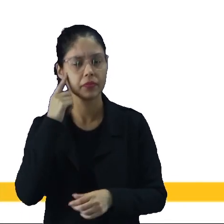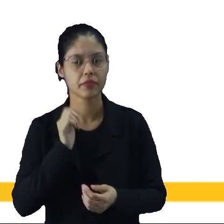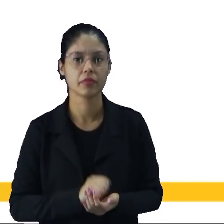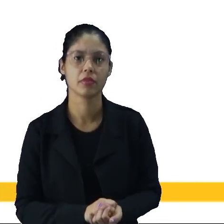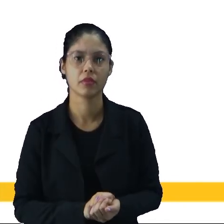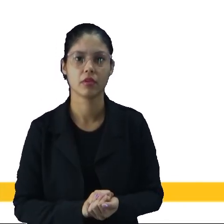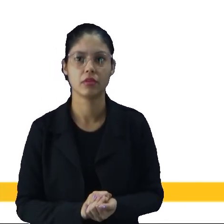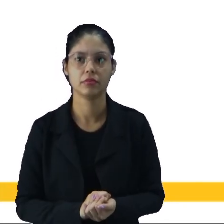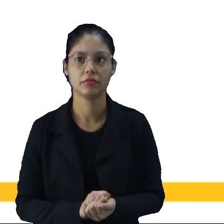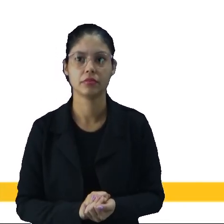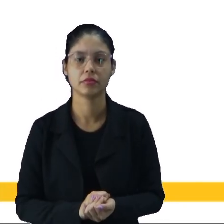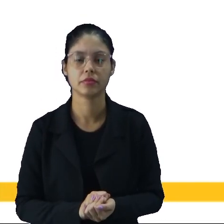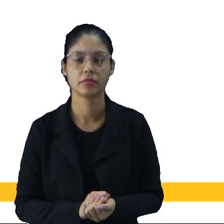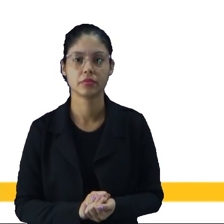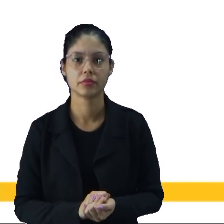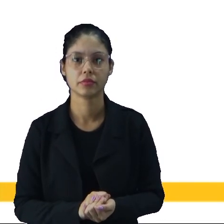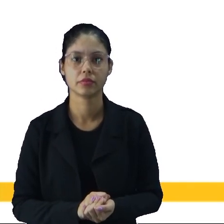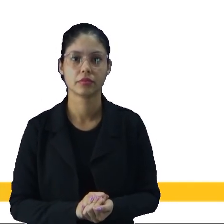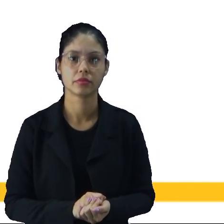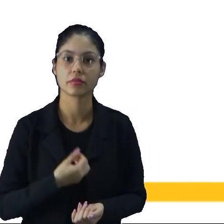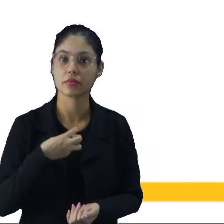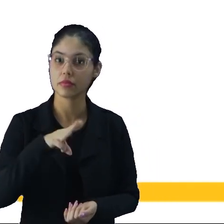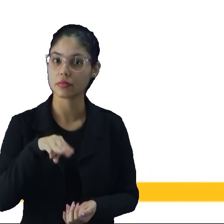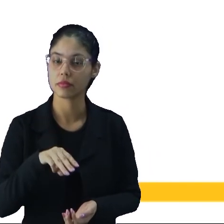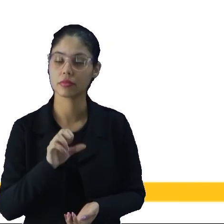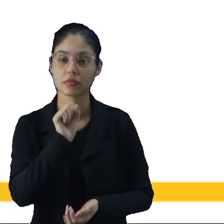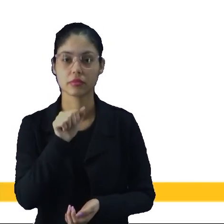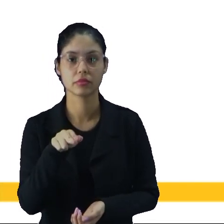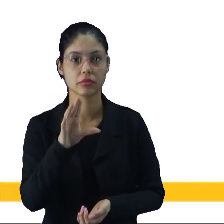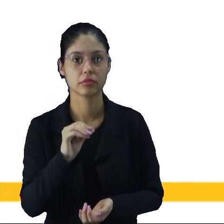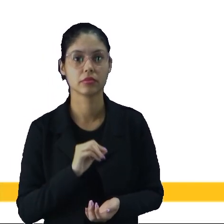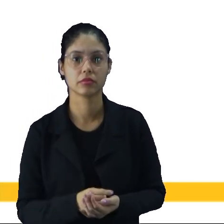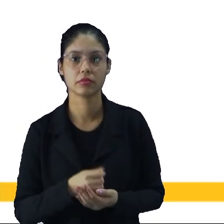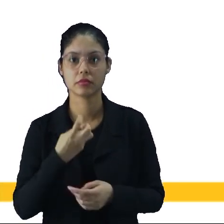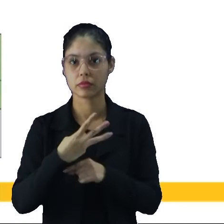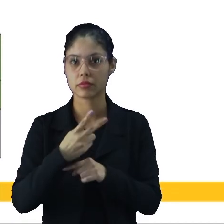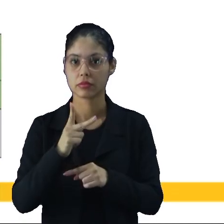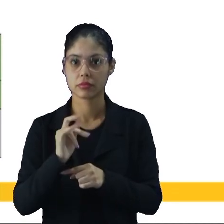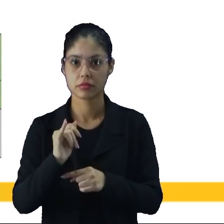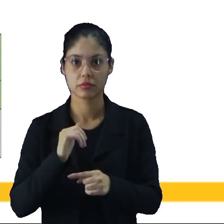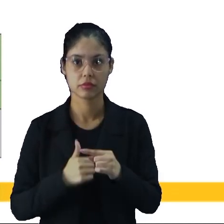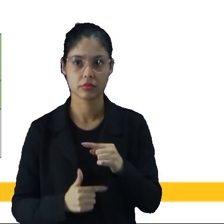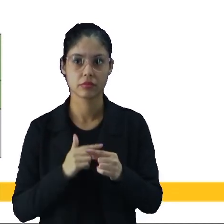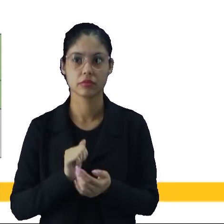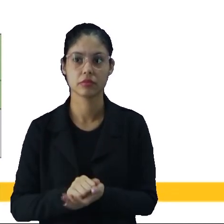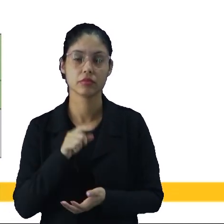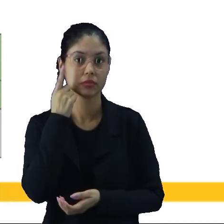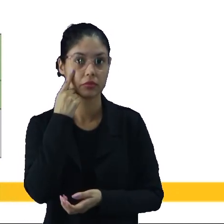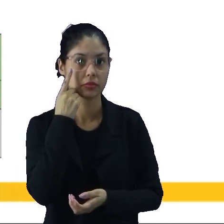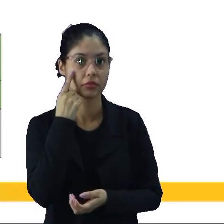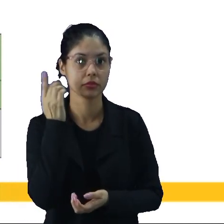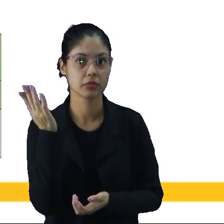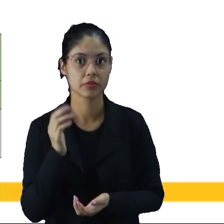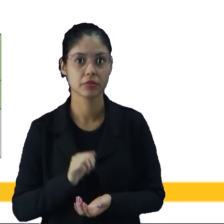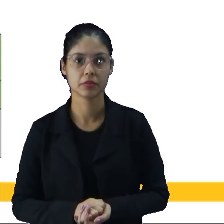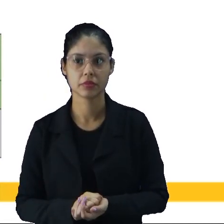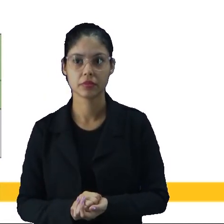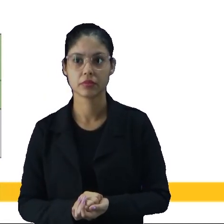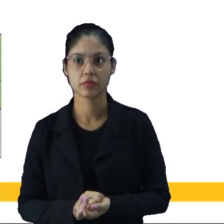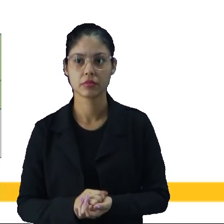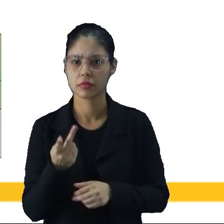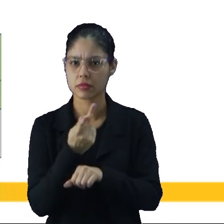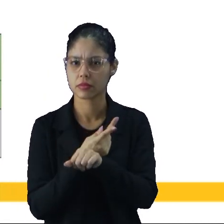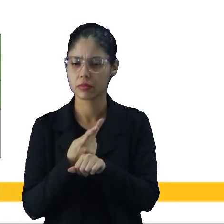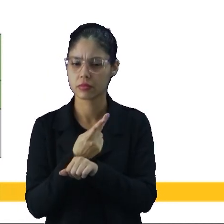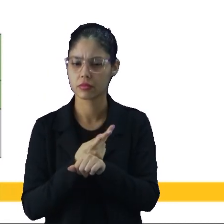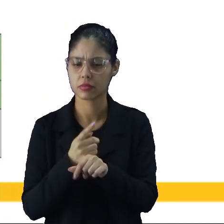você pensar. Me fala aí. Quem é o seno de 3π sobre 2? Olha aqui. Vamos procurar